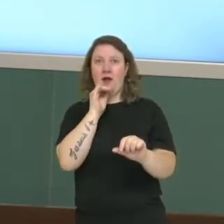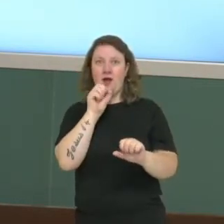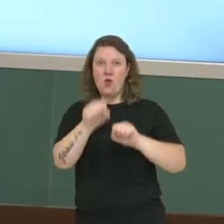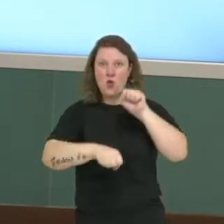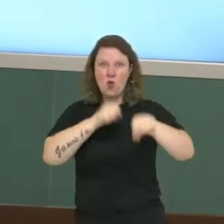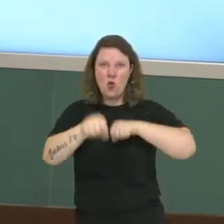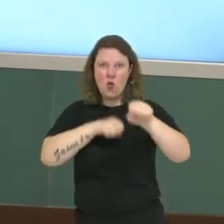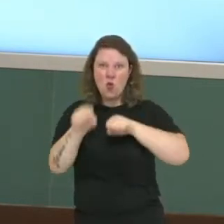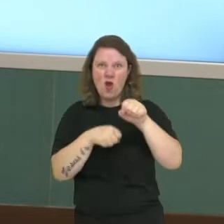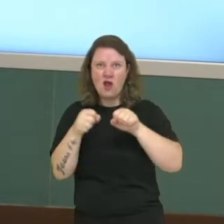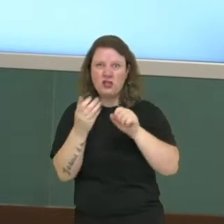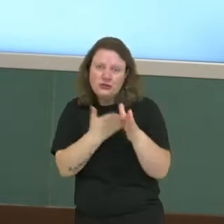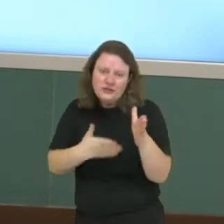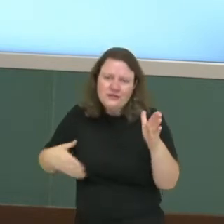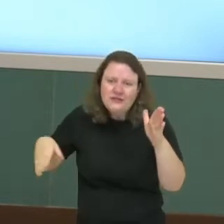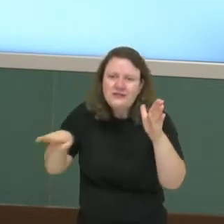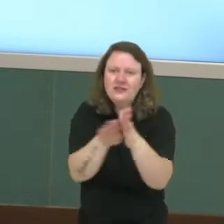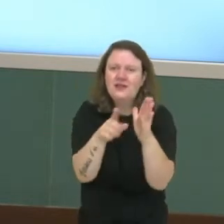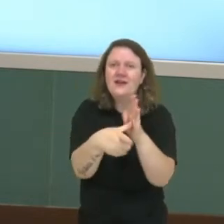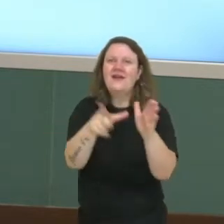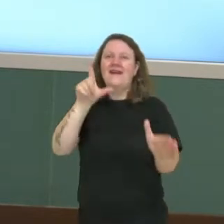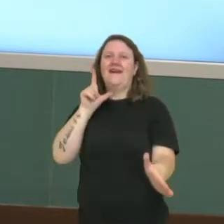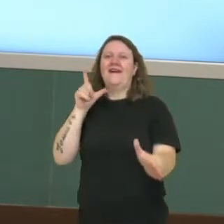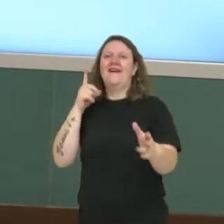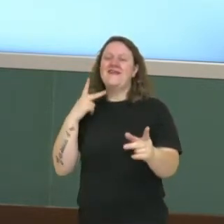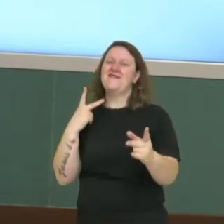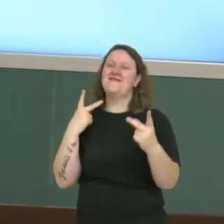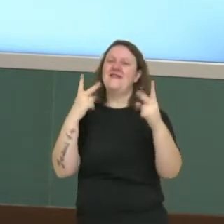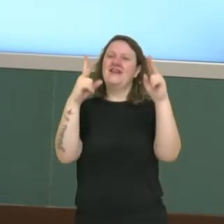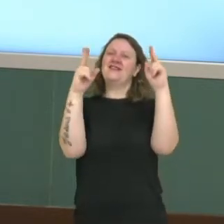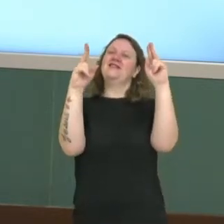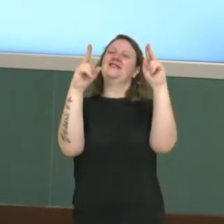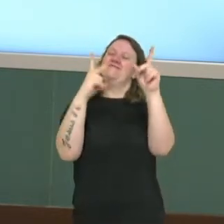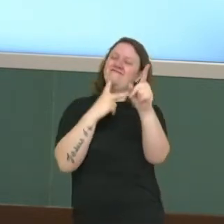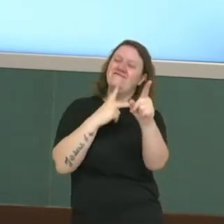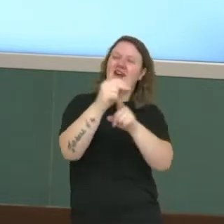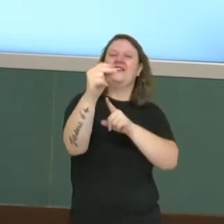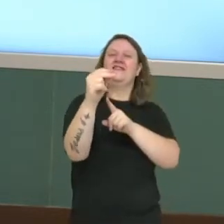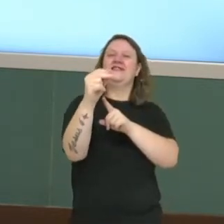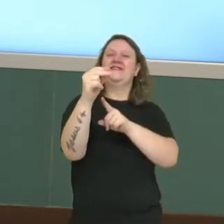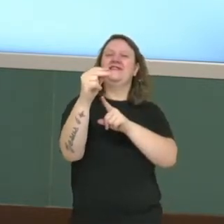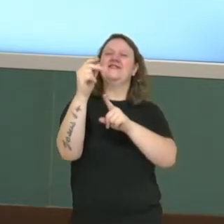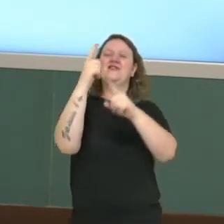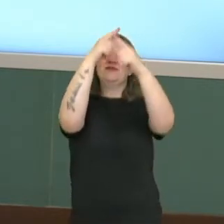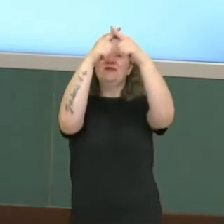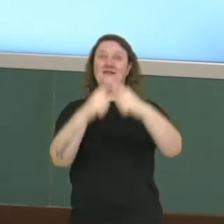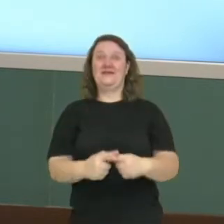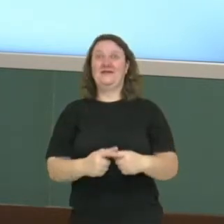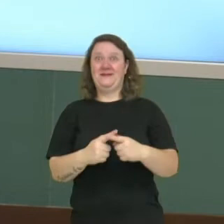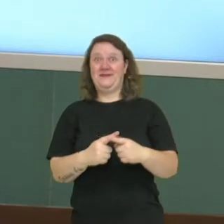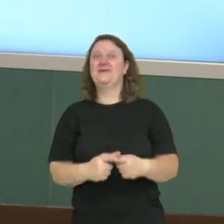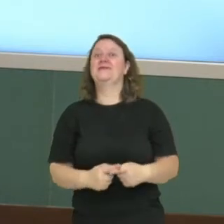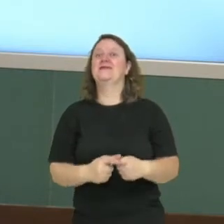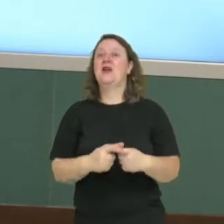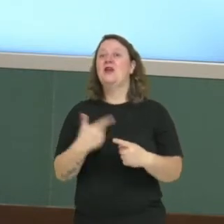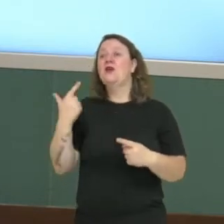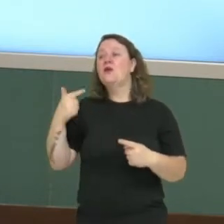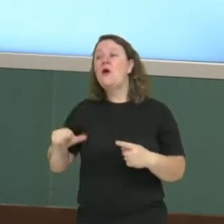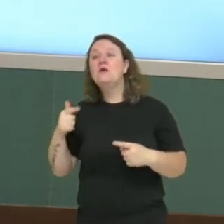num menor tempo será o vencedor daquela prova, daquela competição. E os